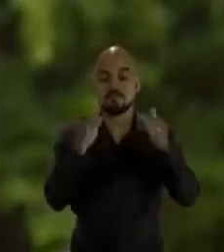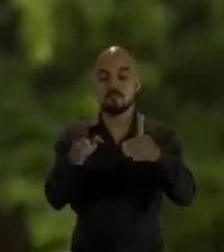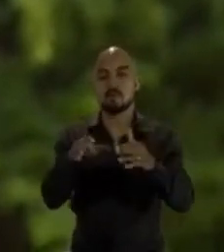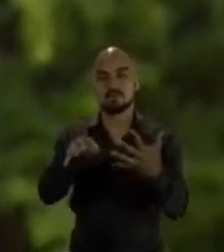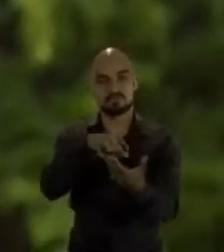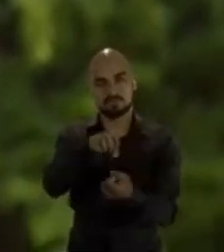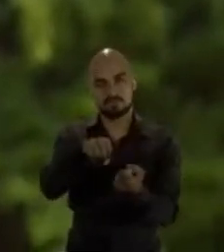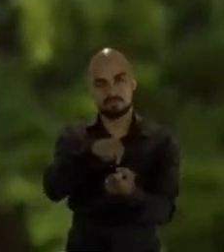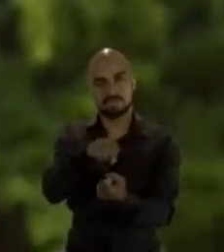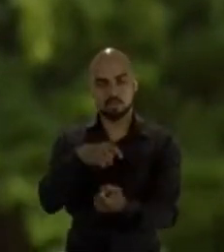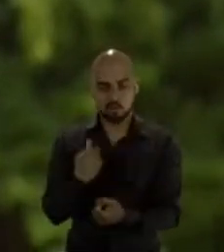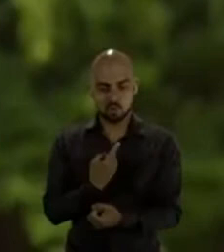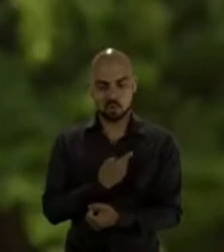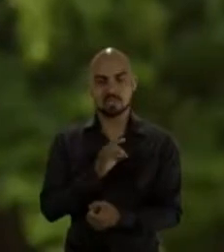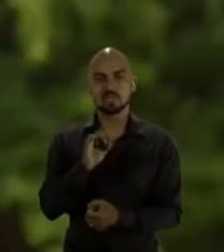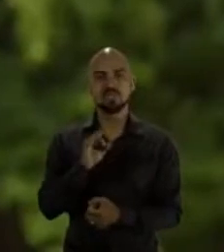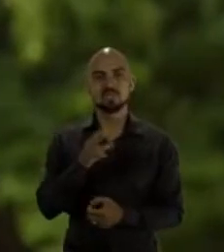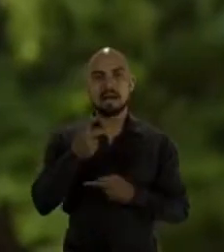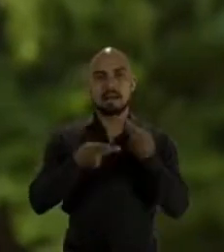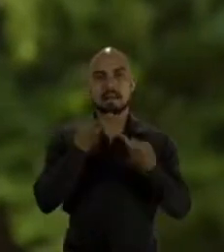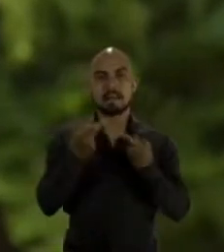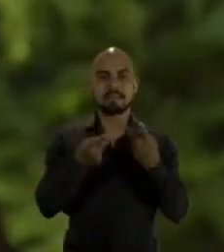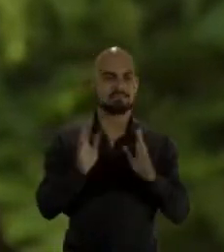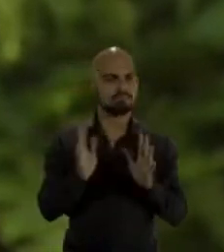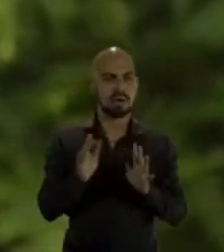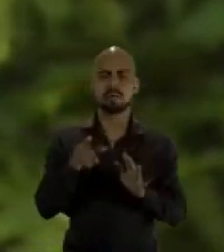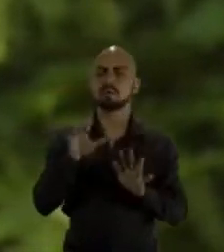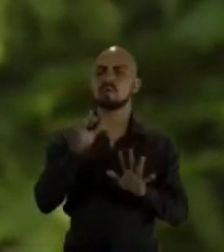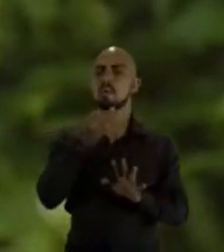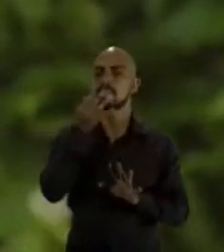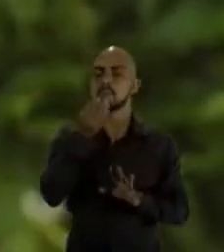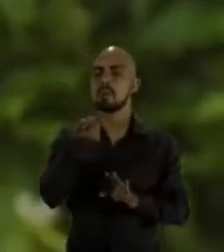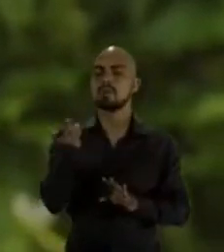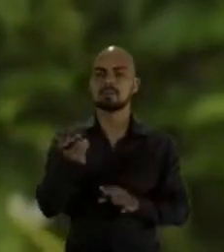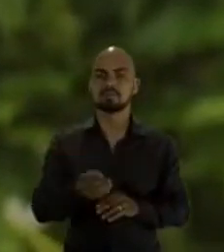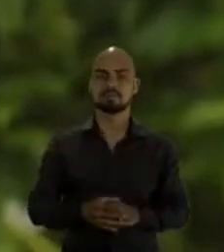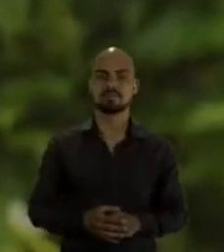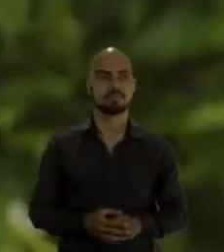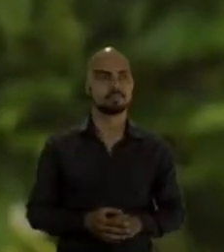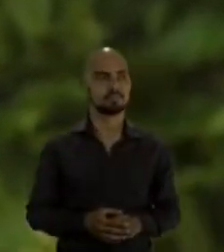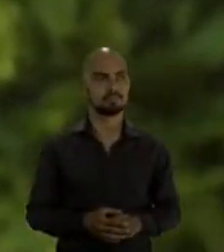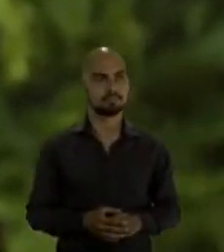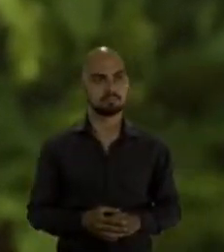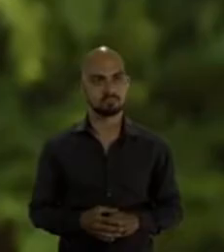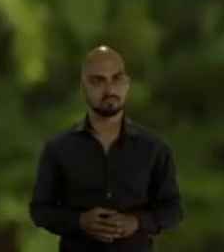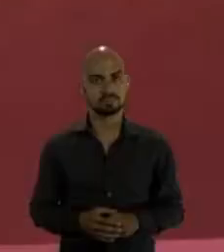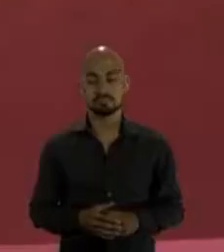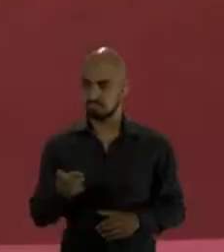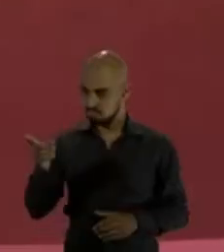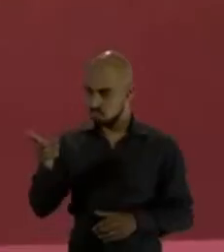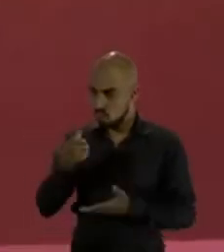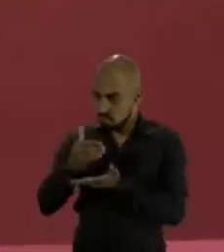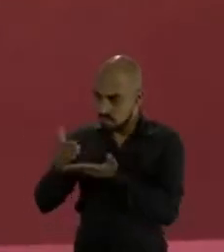nisso, né? Que a gente não está só da boca para fora. Eu queria ouvir um pouco de vocês sobre isso. Quer começar?